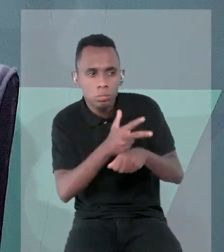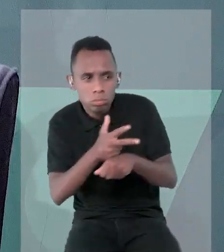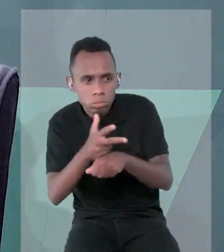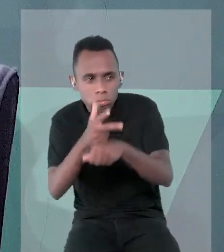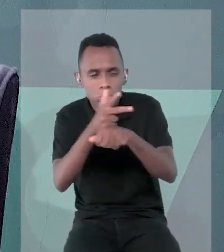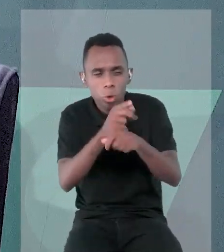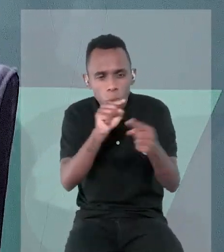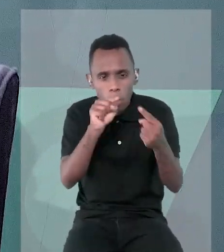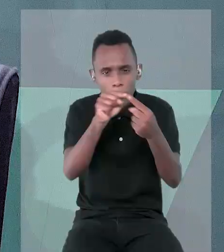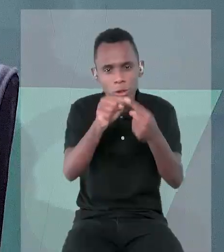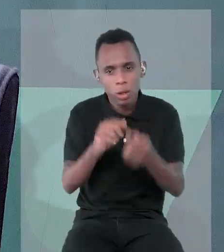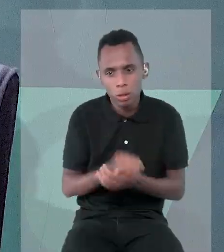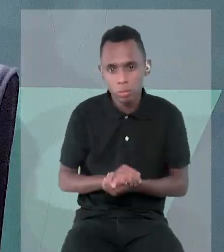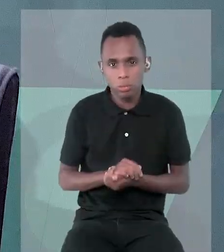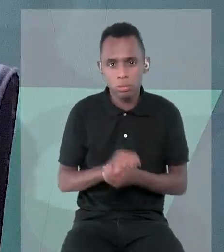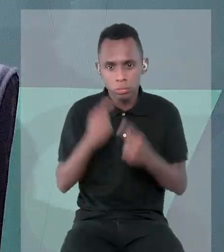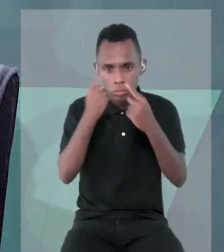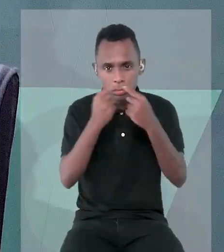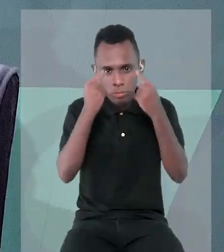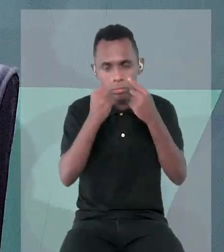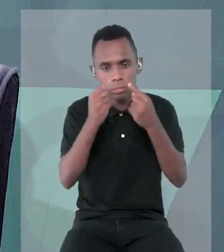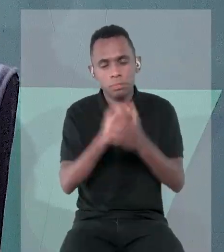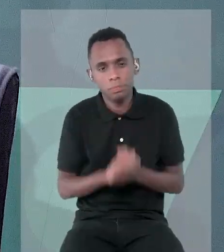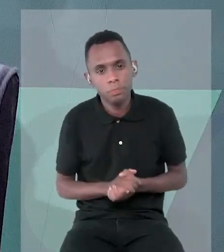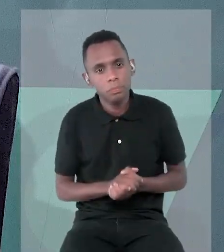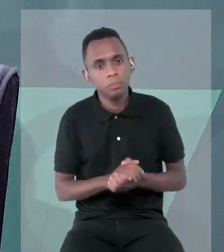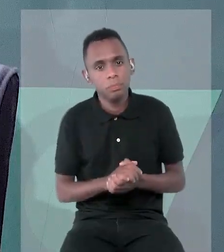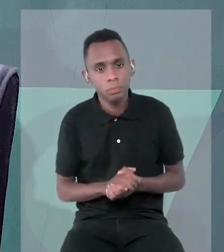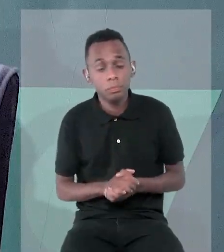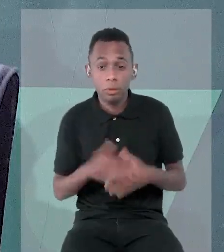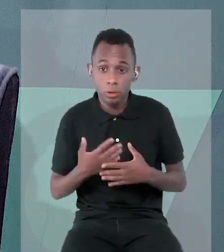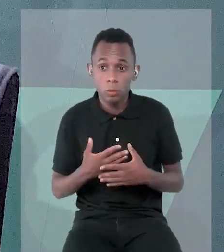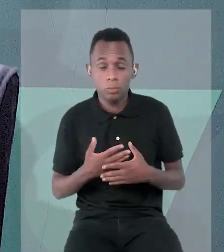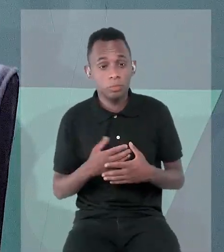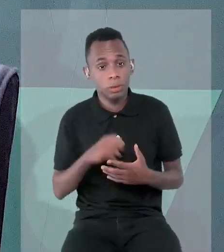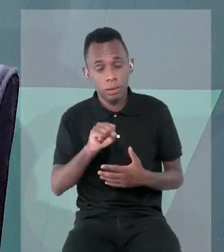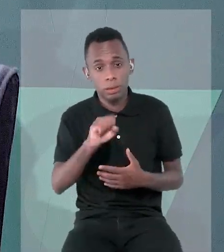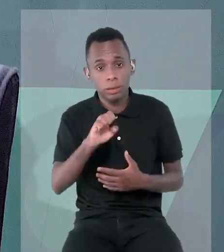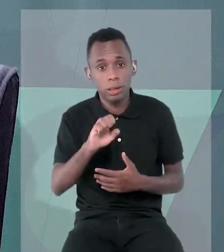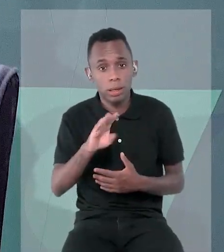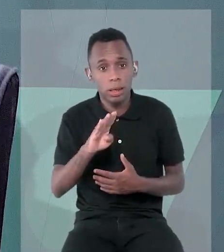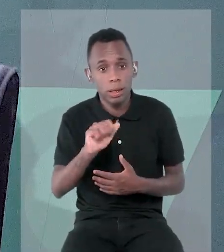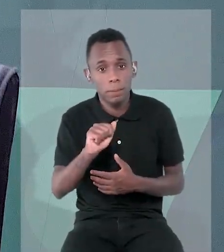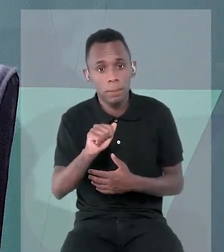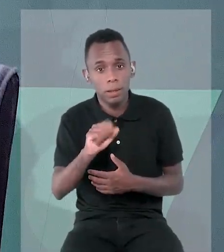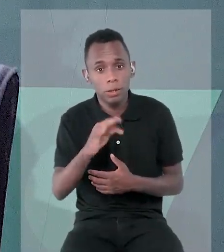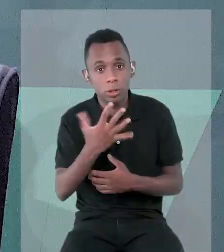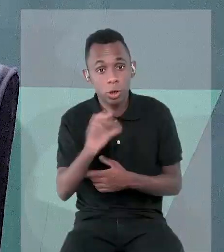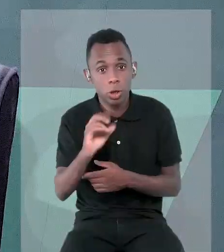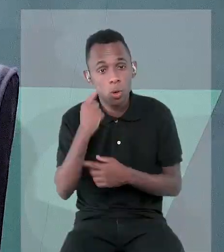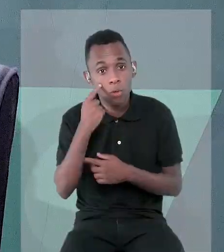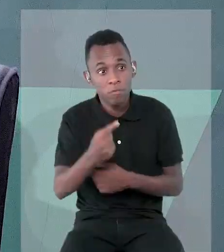no teu objeto revela mais o olhar do que do objeto, na verdade. E quando o Sebastião viu o olhar que eu tinha sobre